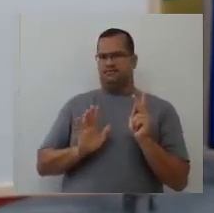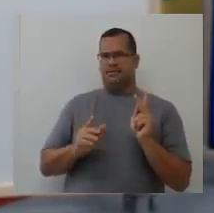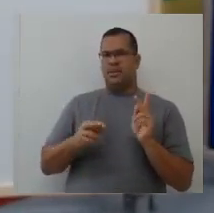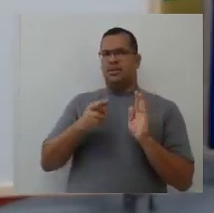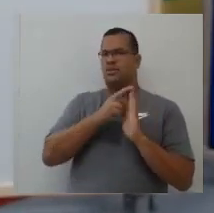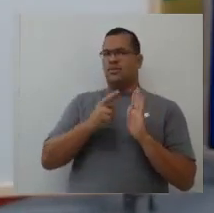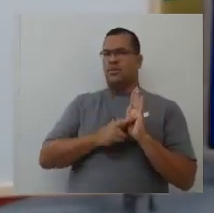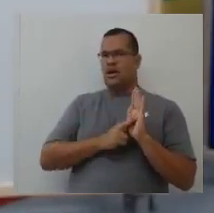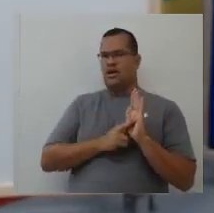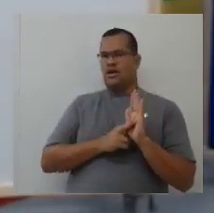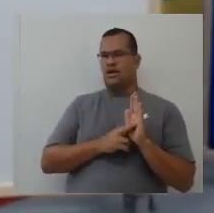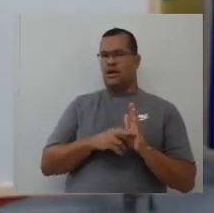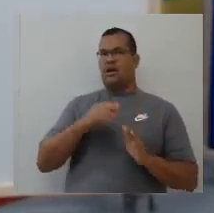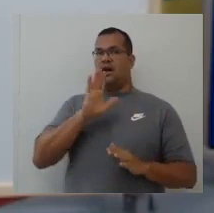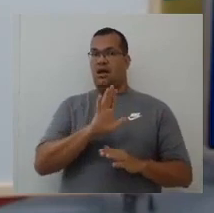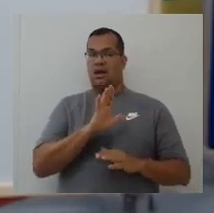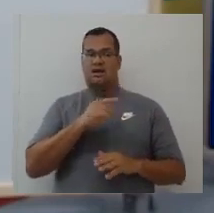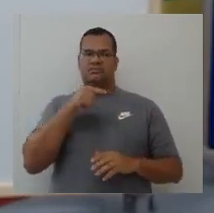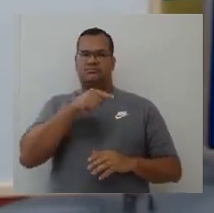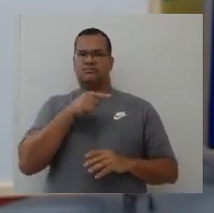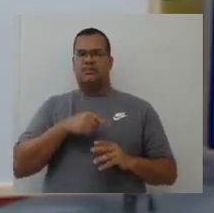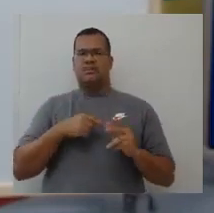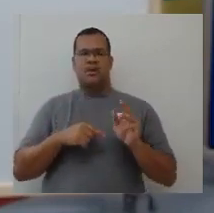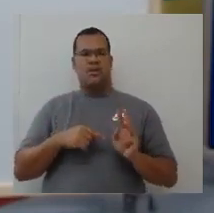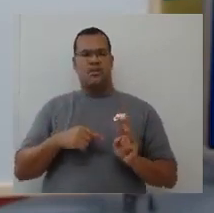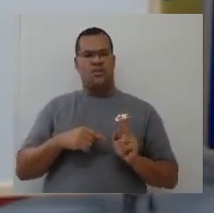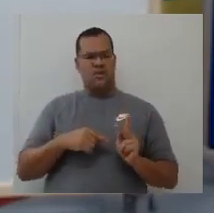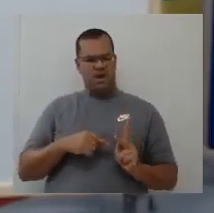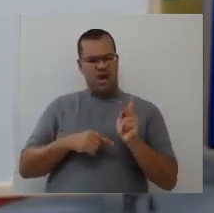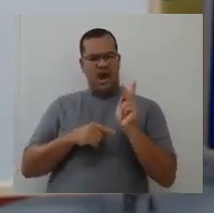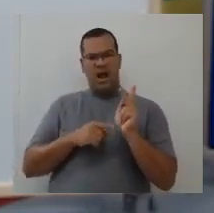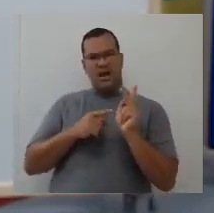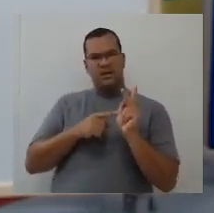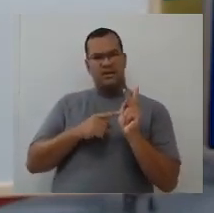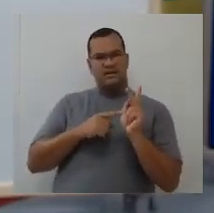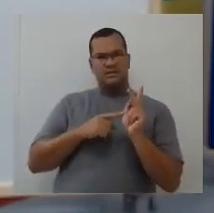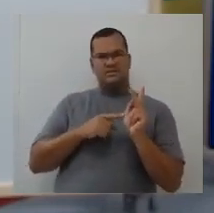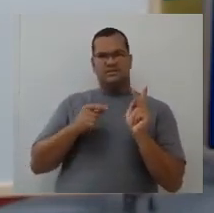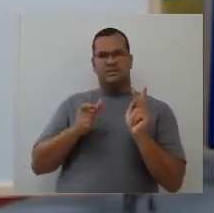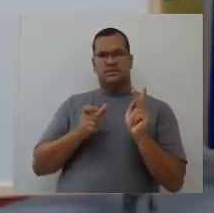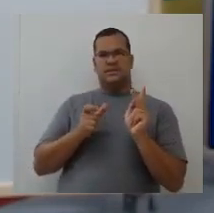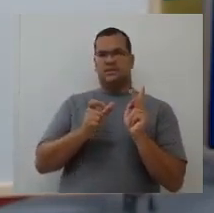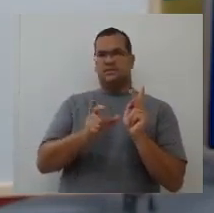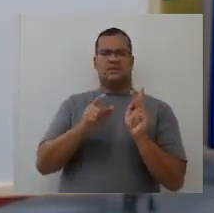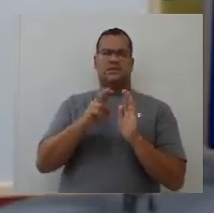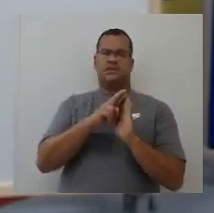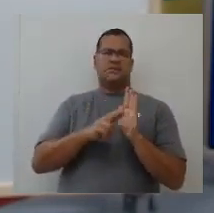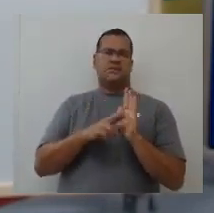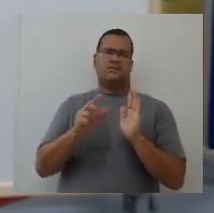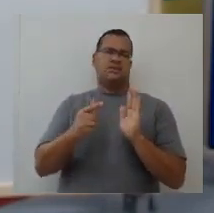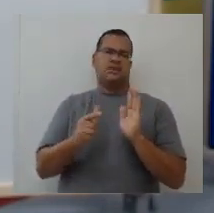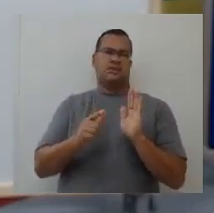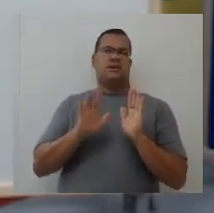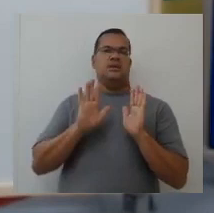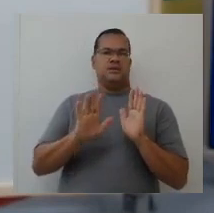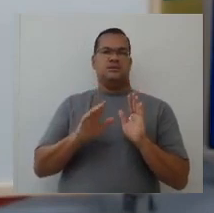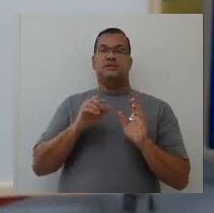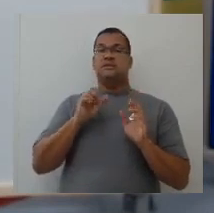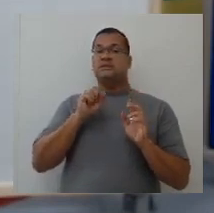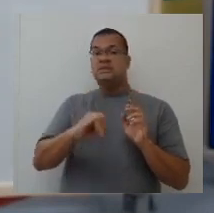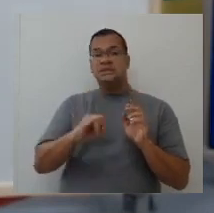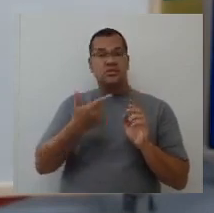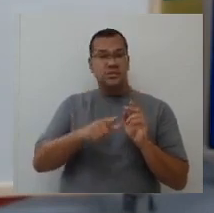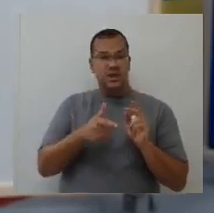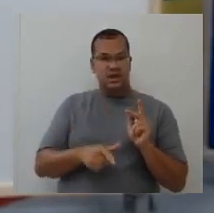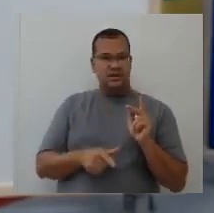regra específica que diga, gente, se o verbo termina em K, você vai adicionar tal letra. Não existe essa regra. Se não